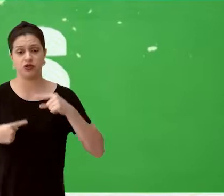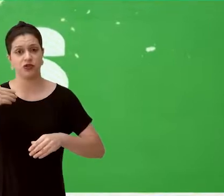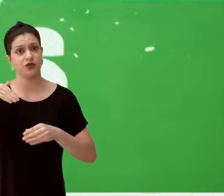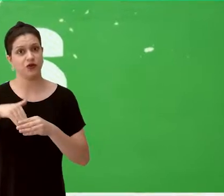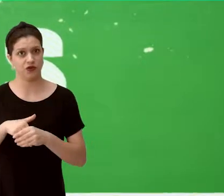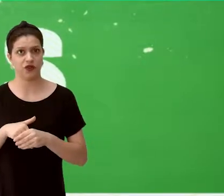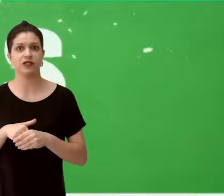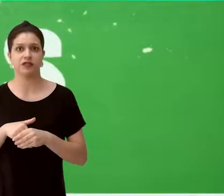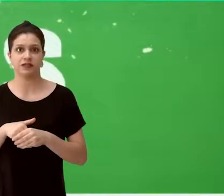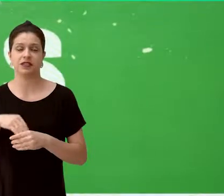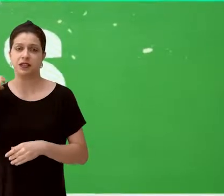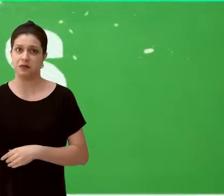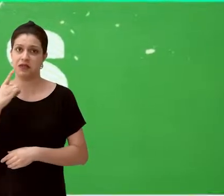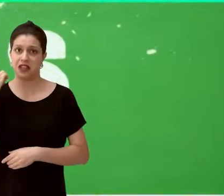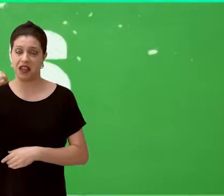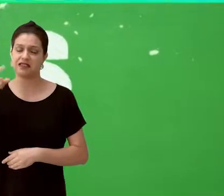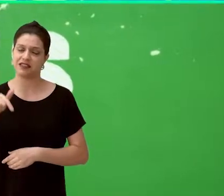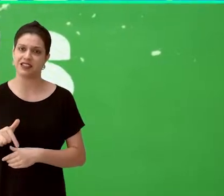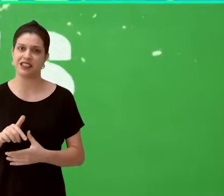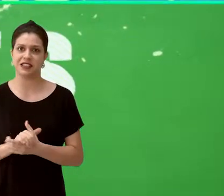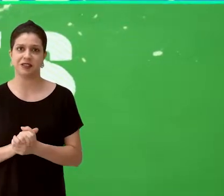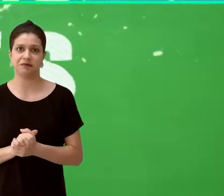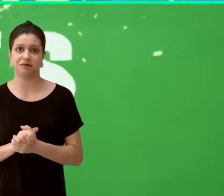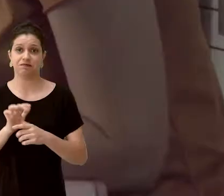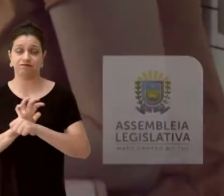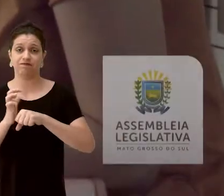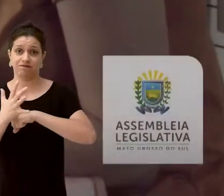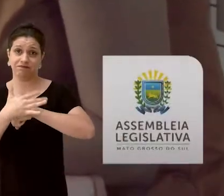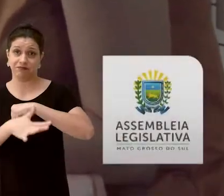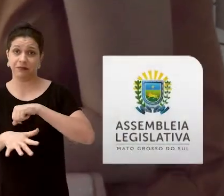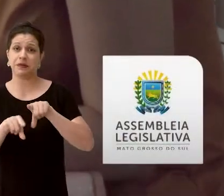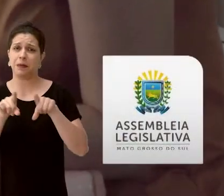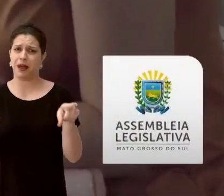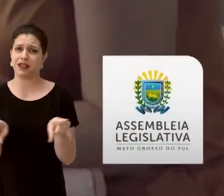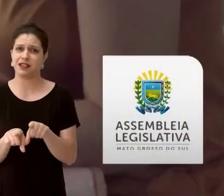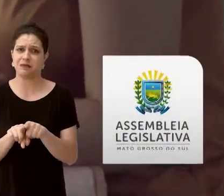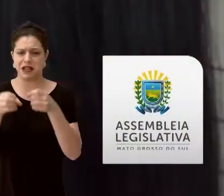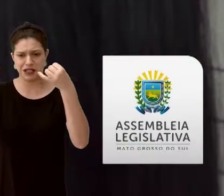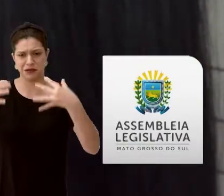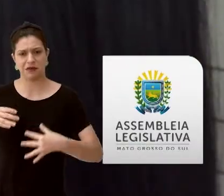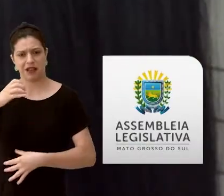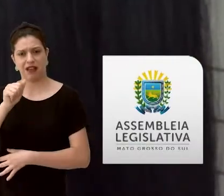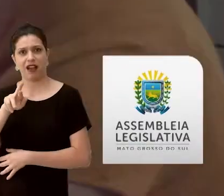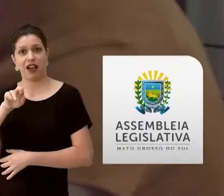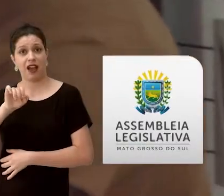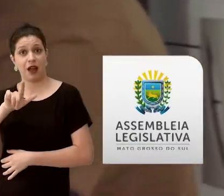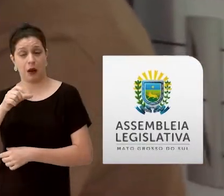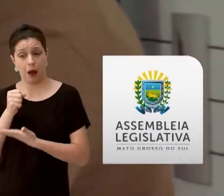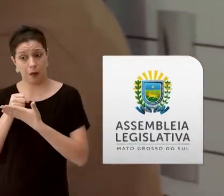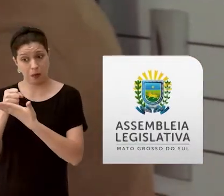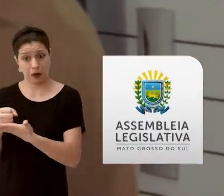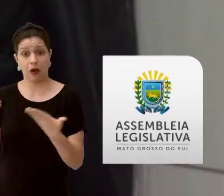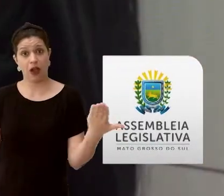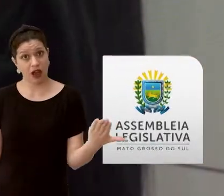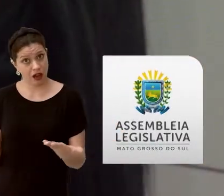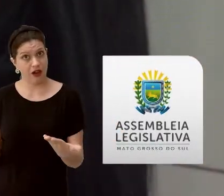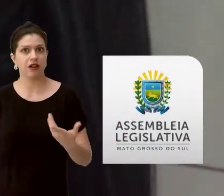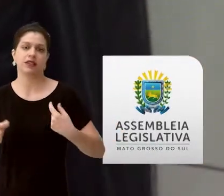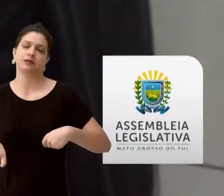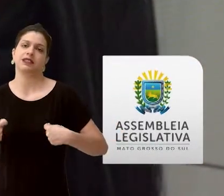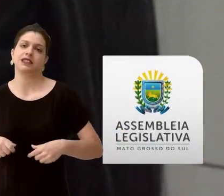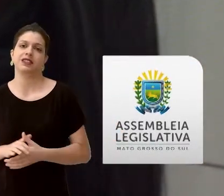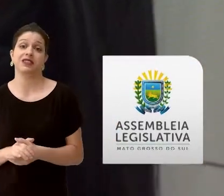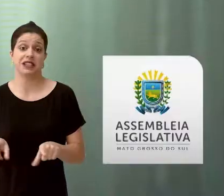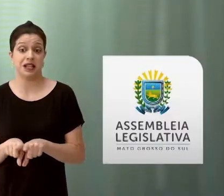proposições discutidos e votados pelos deputados em meio à pandemia. Mas escolhemos falar também da Carol, que recebeu o apoio que precisava